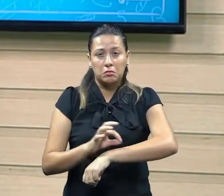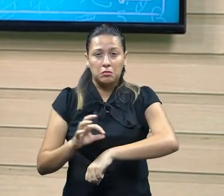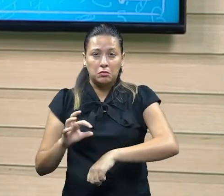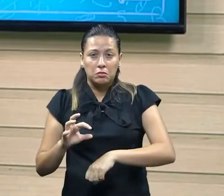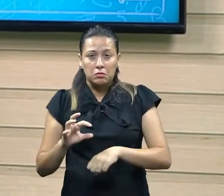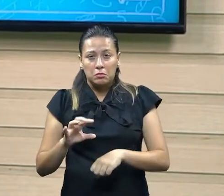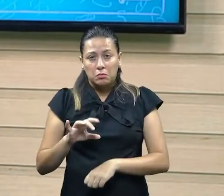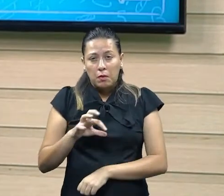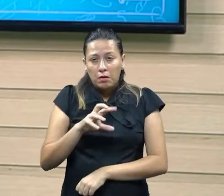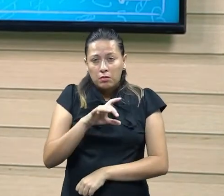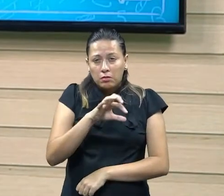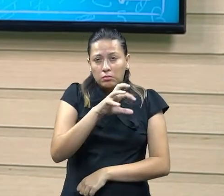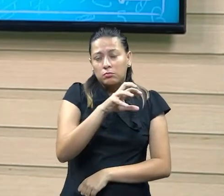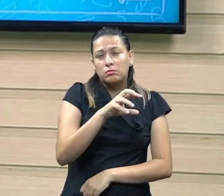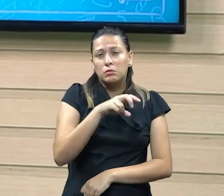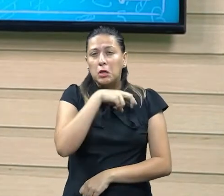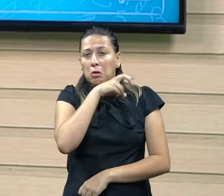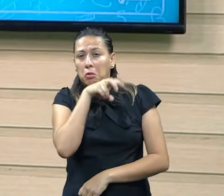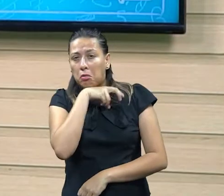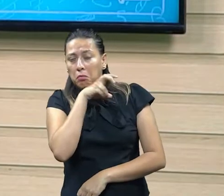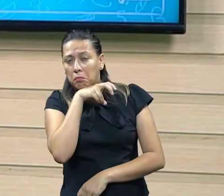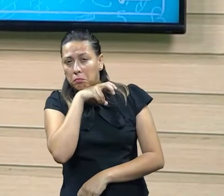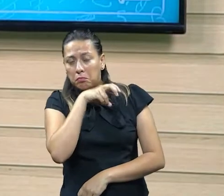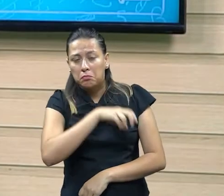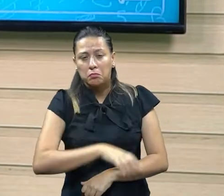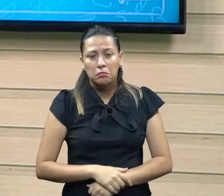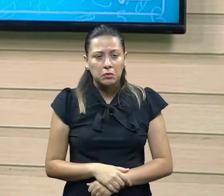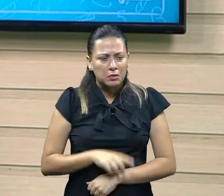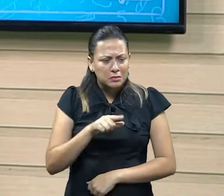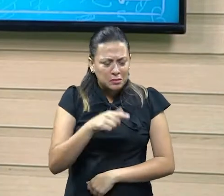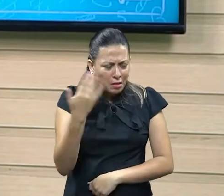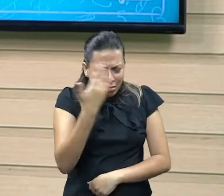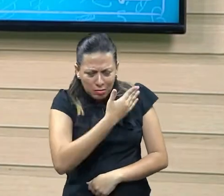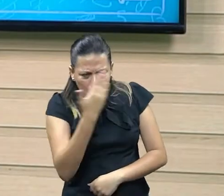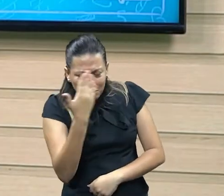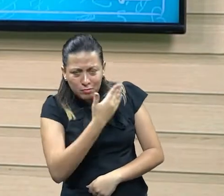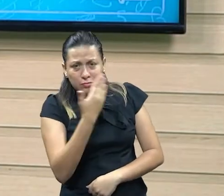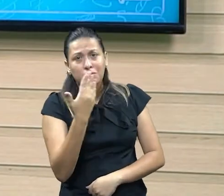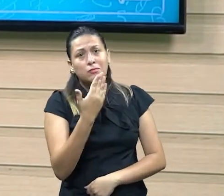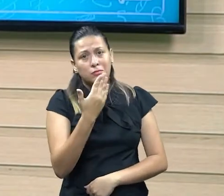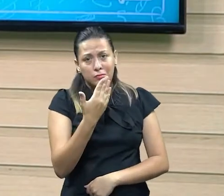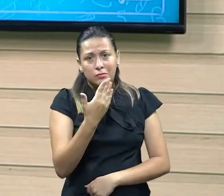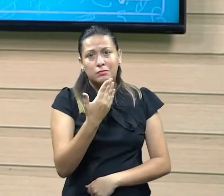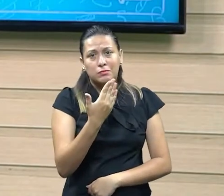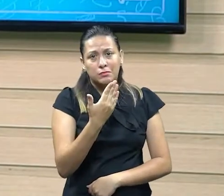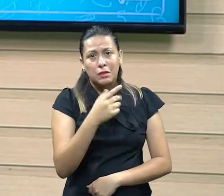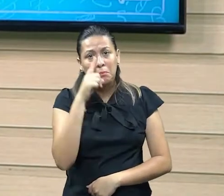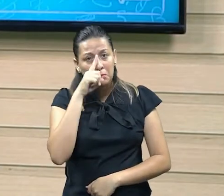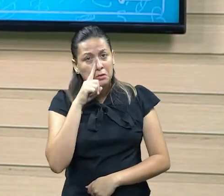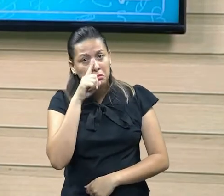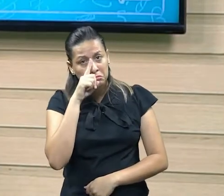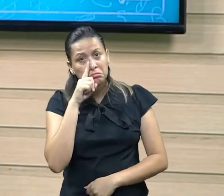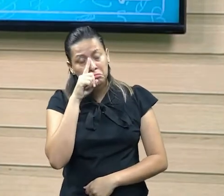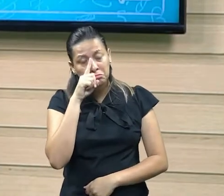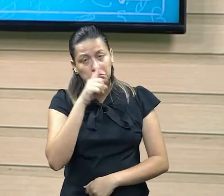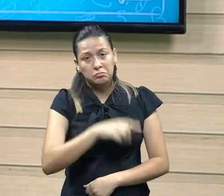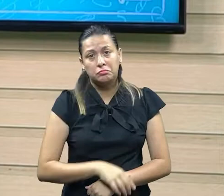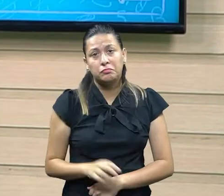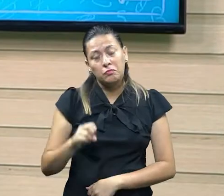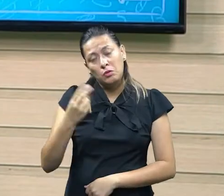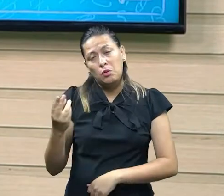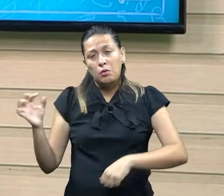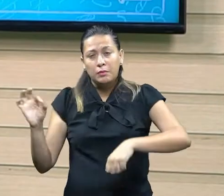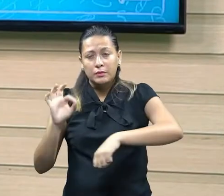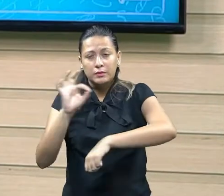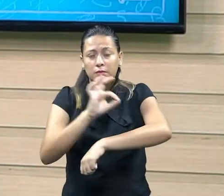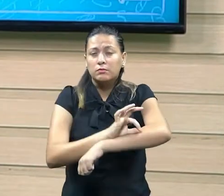aranhas, cobras, se ele não verificar direito o ambiente ali, ele pode ser atacado por um desses animais. Ou ainda insetos.